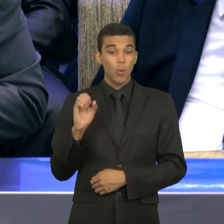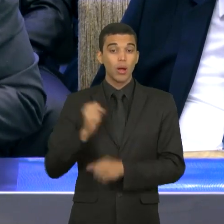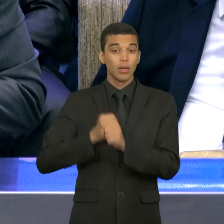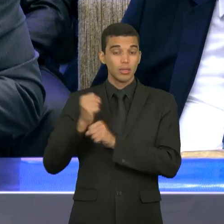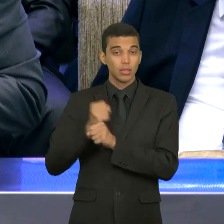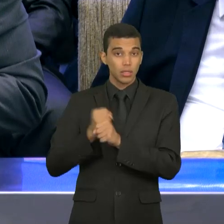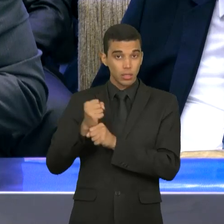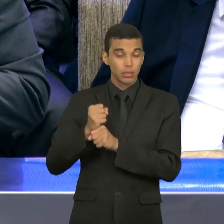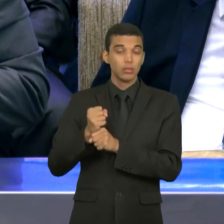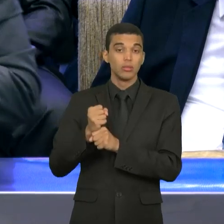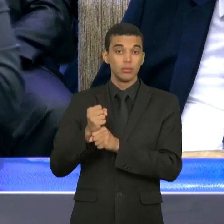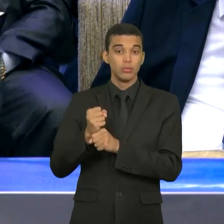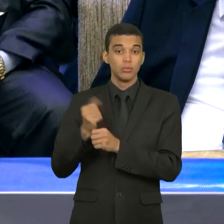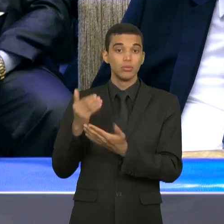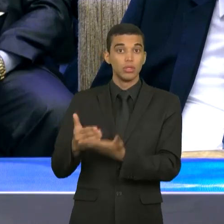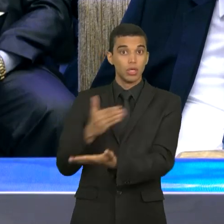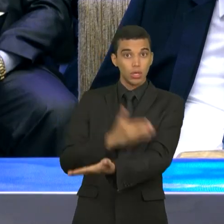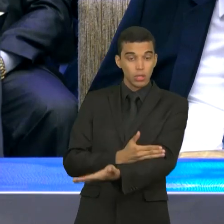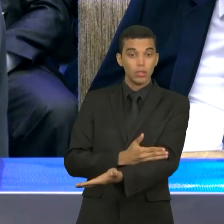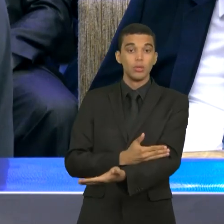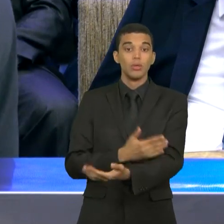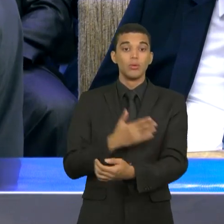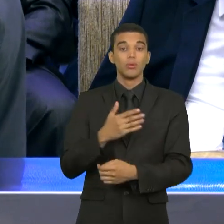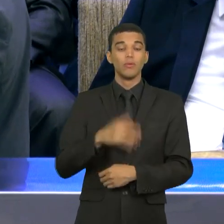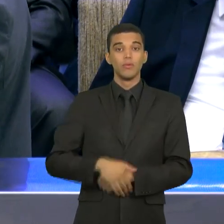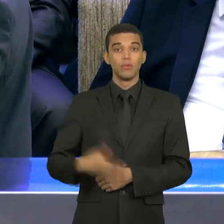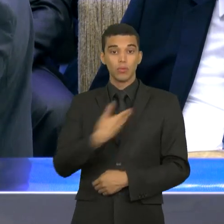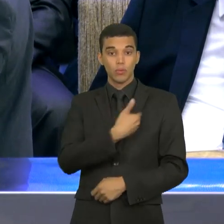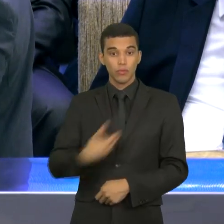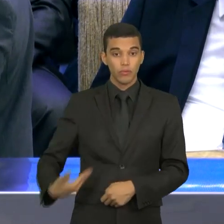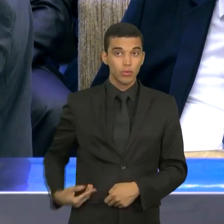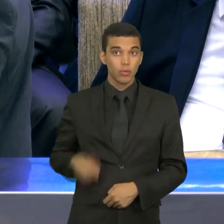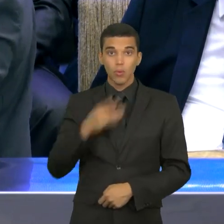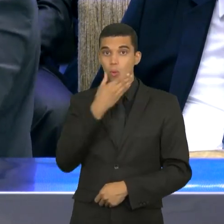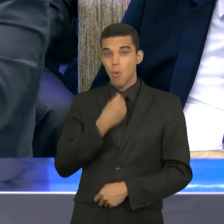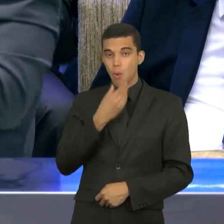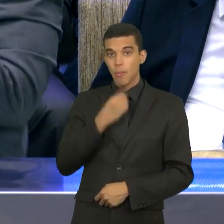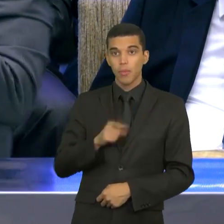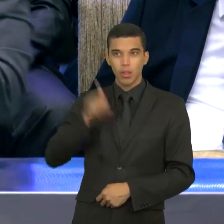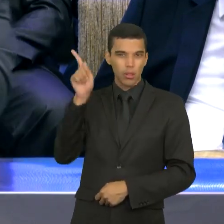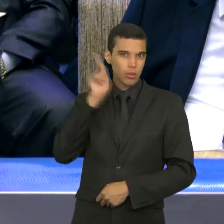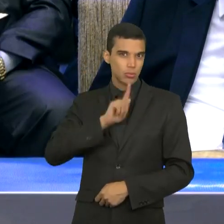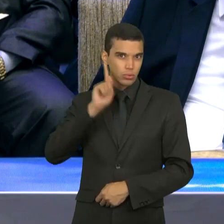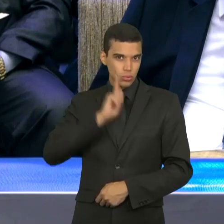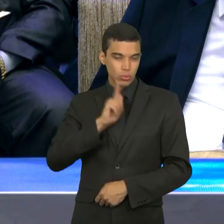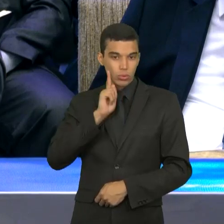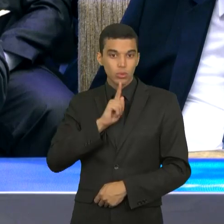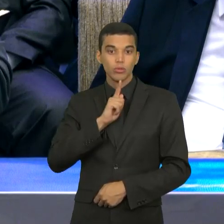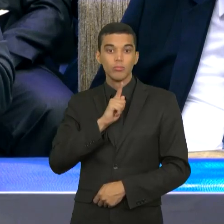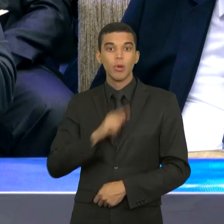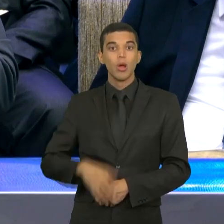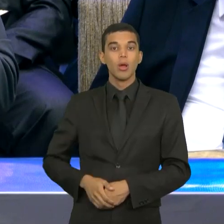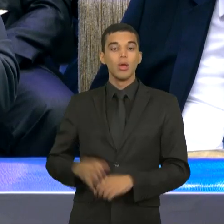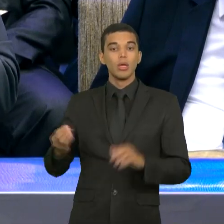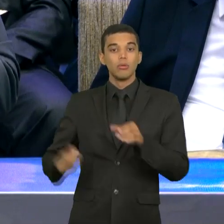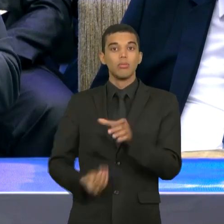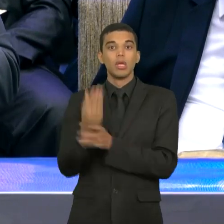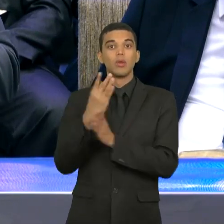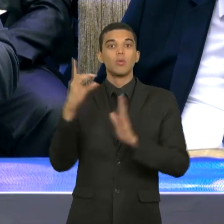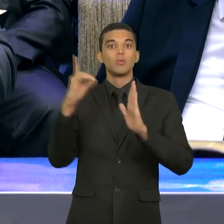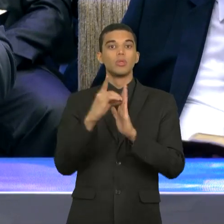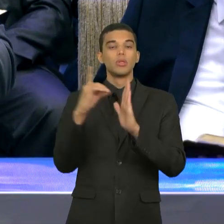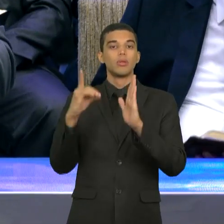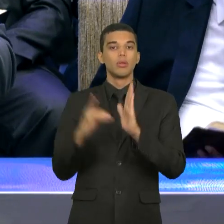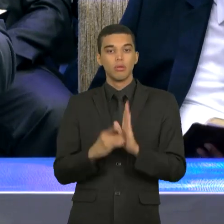Antes de no governo de John Kennedy nos Estados Unidos eles promulgaram decreto do presidente